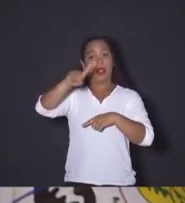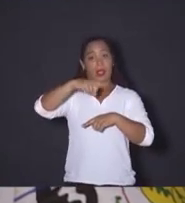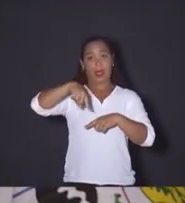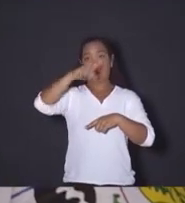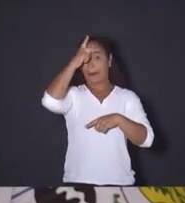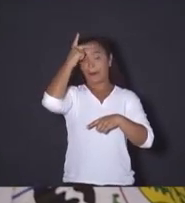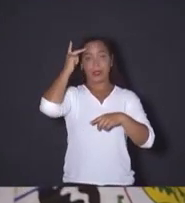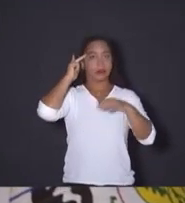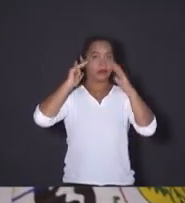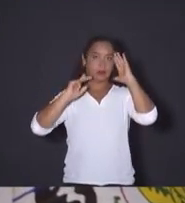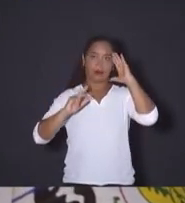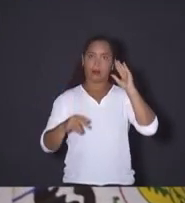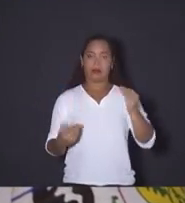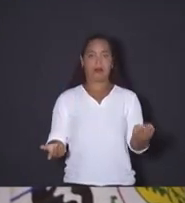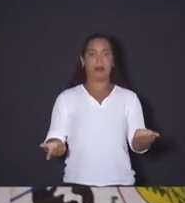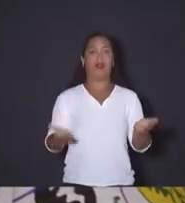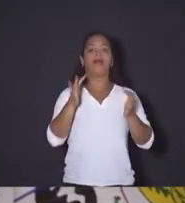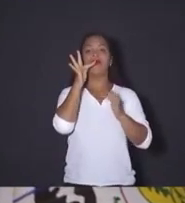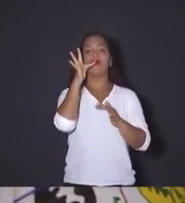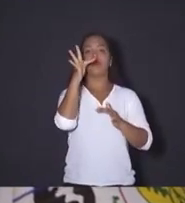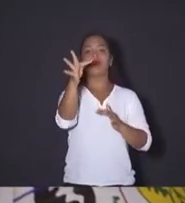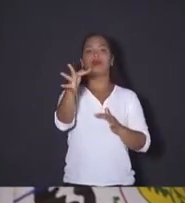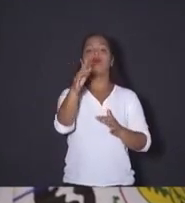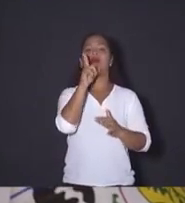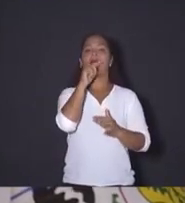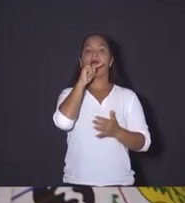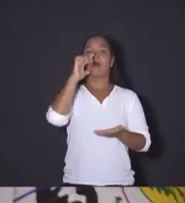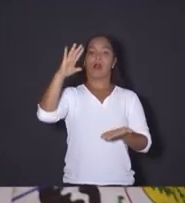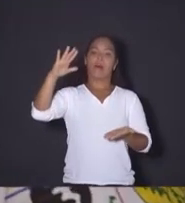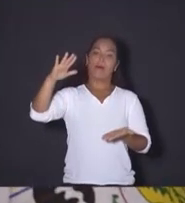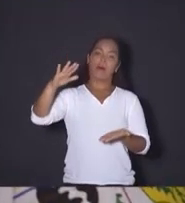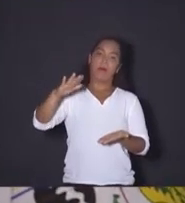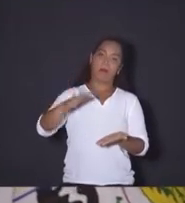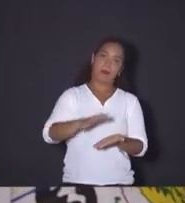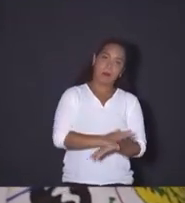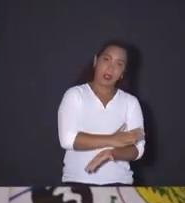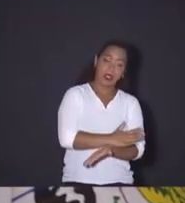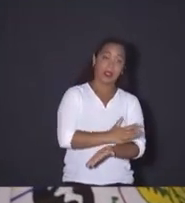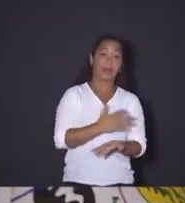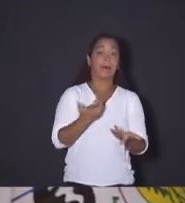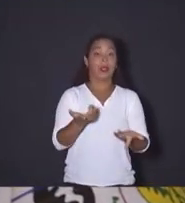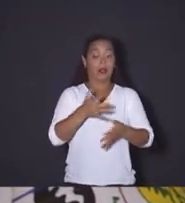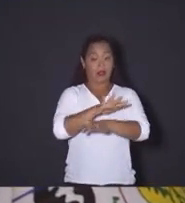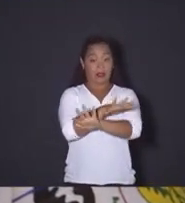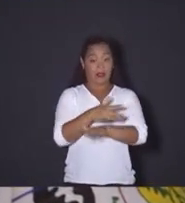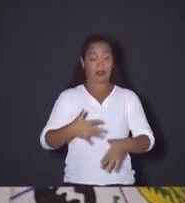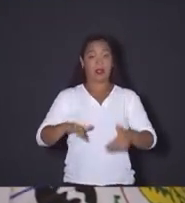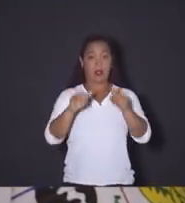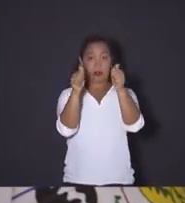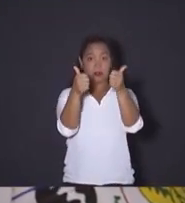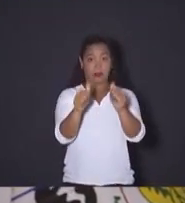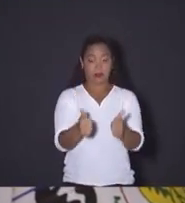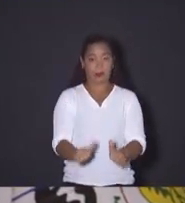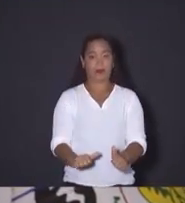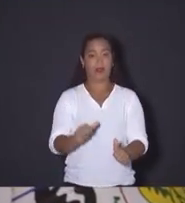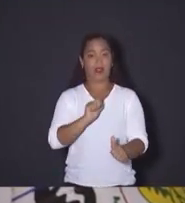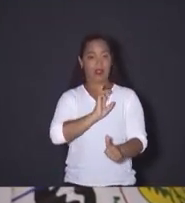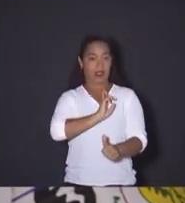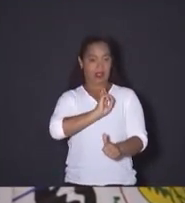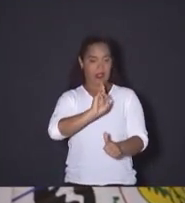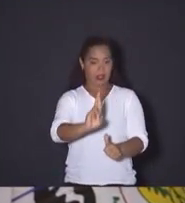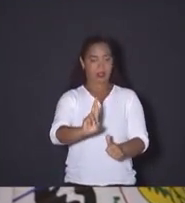talvez possa nos faltará água possa nos faltar e o candomblé são das poucas religiões que trabalha